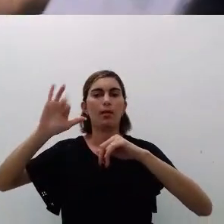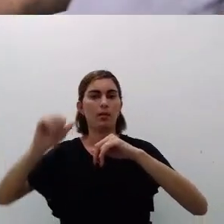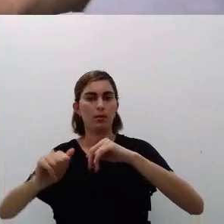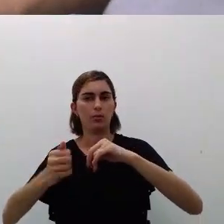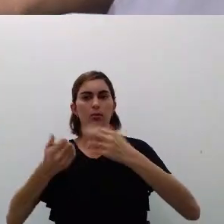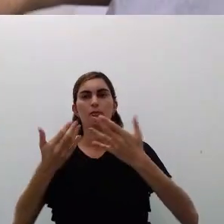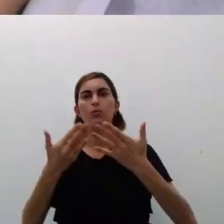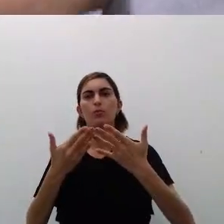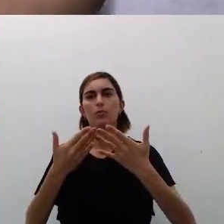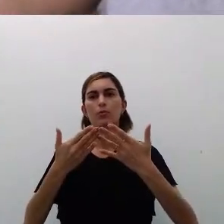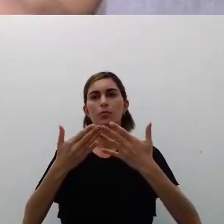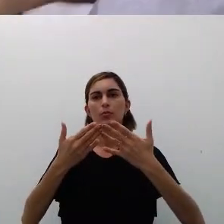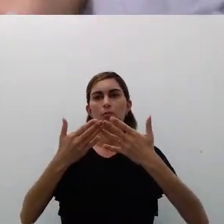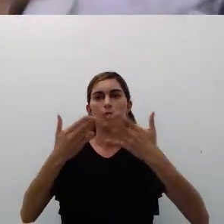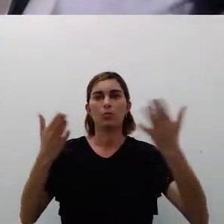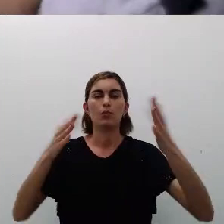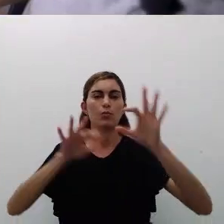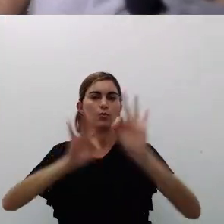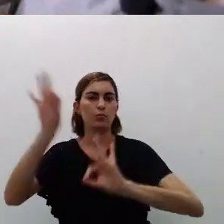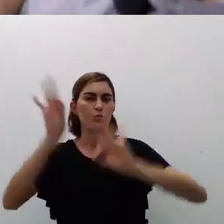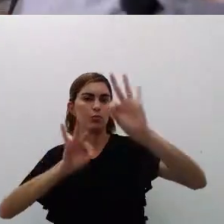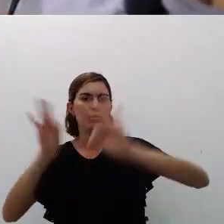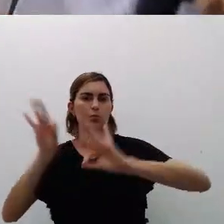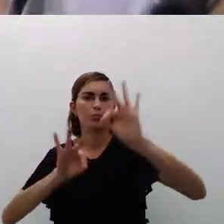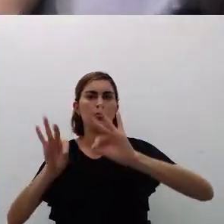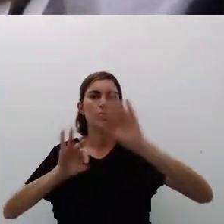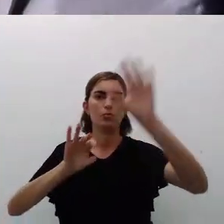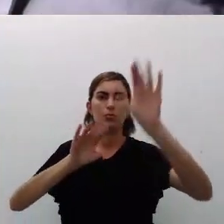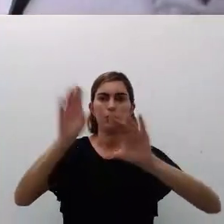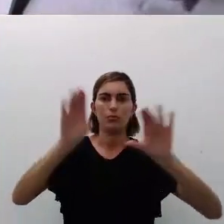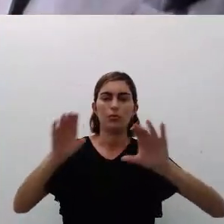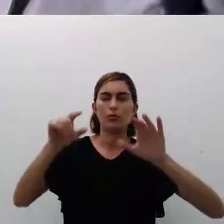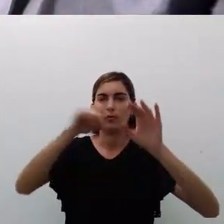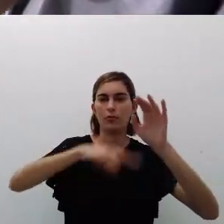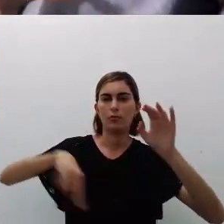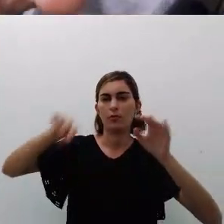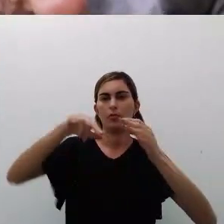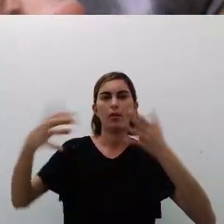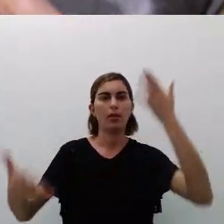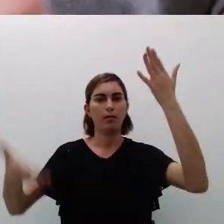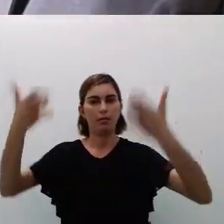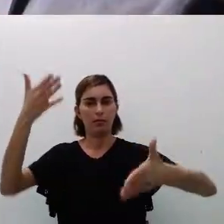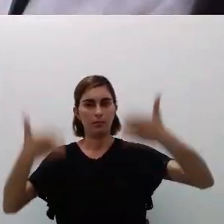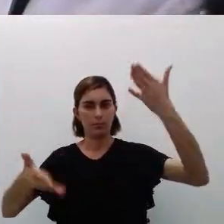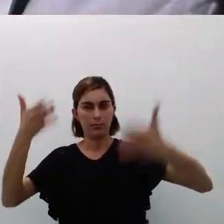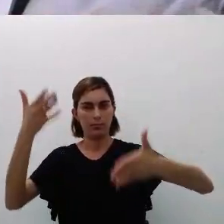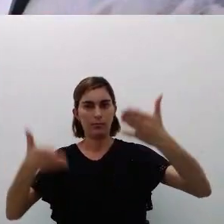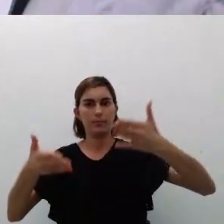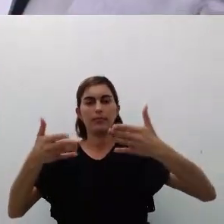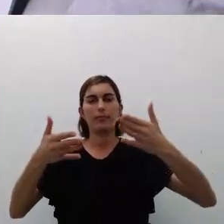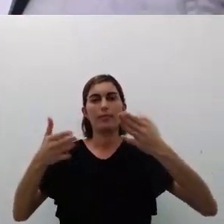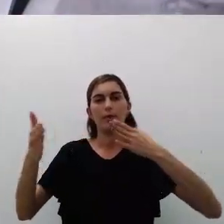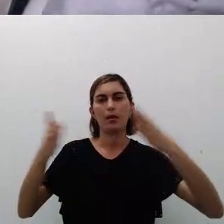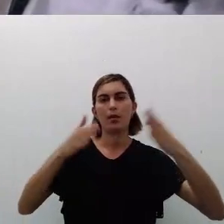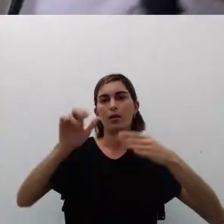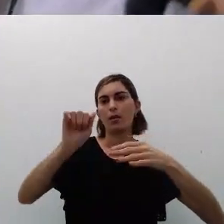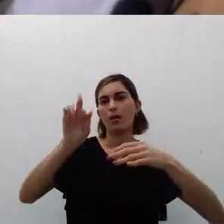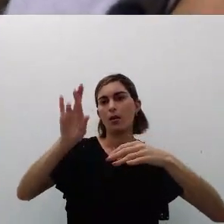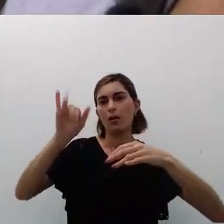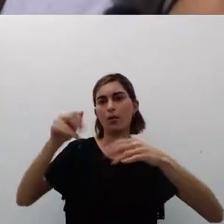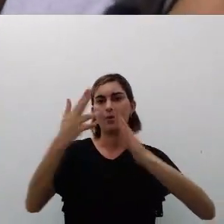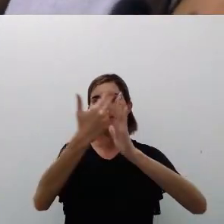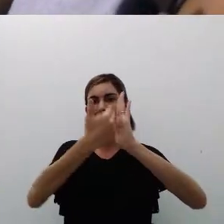distribuído de uma forma tão equilibrada, que essa proporção áurea, onde a dimensão vai ganhando amplitude,